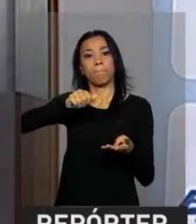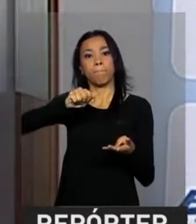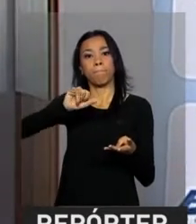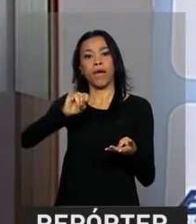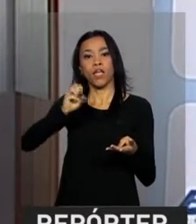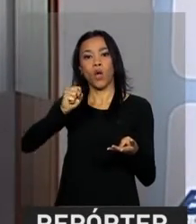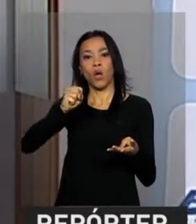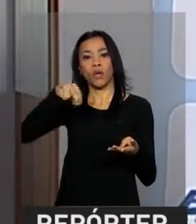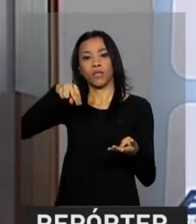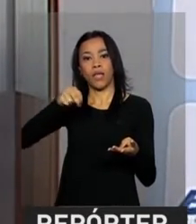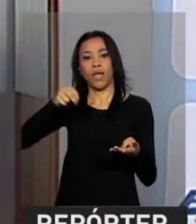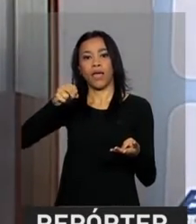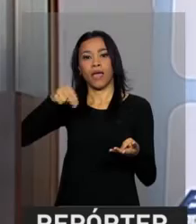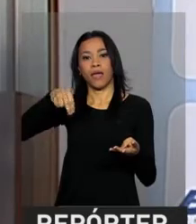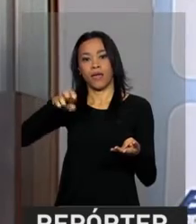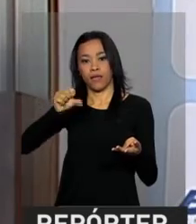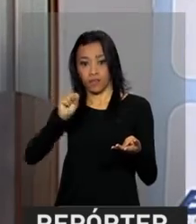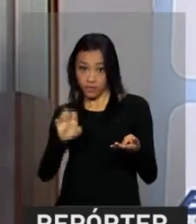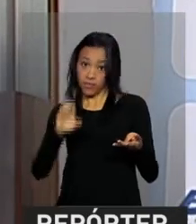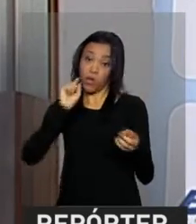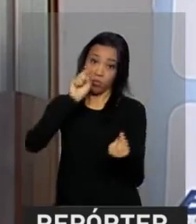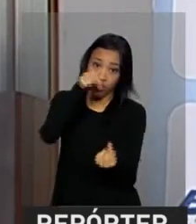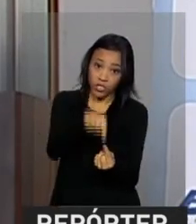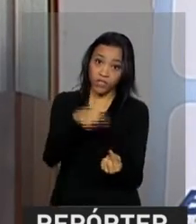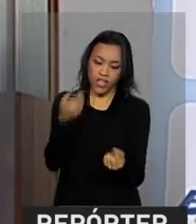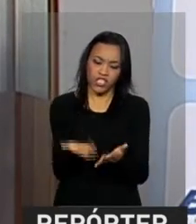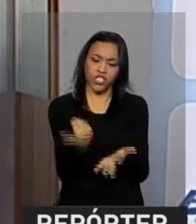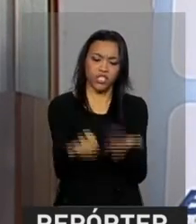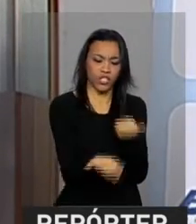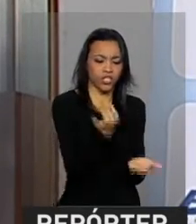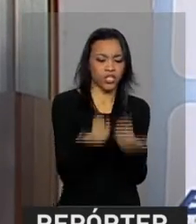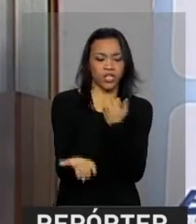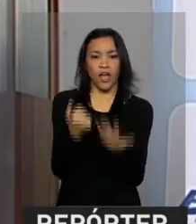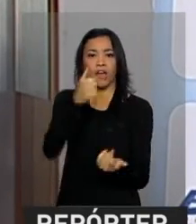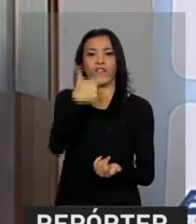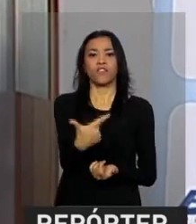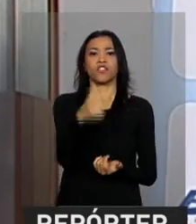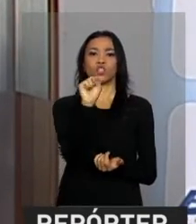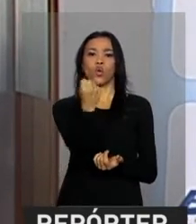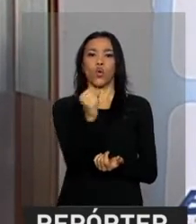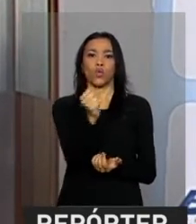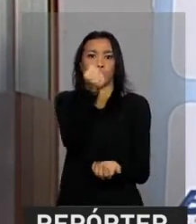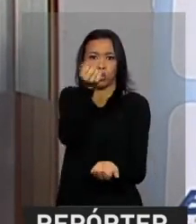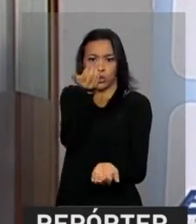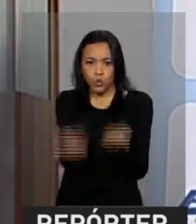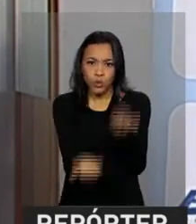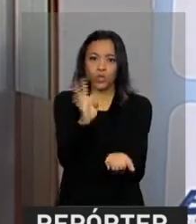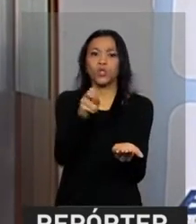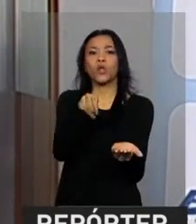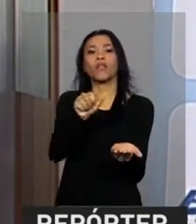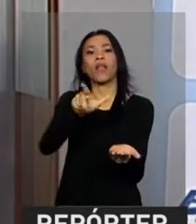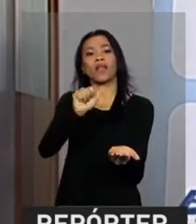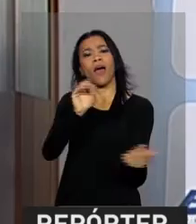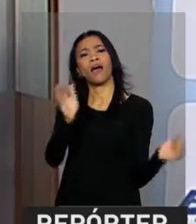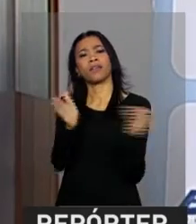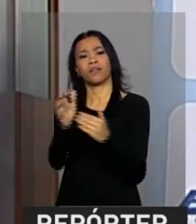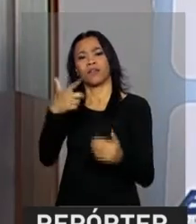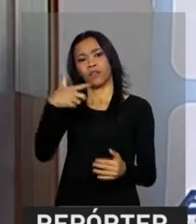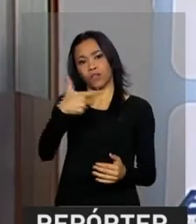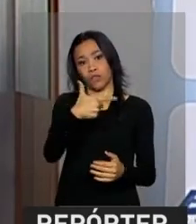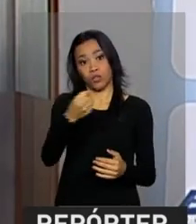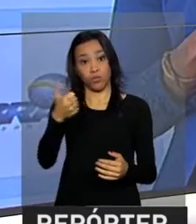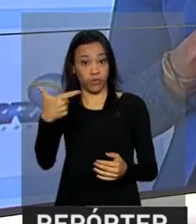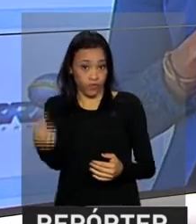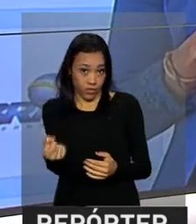produtos. O objetivo é retirar do consumo brasileiro 28 mil toneladas de sódio até 2020.